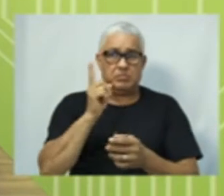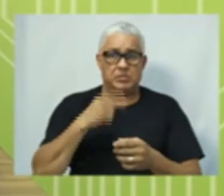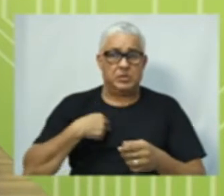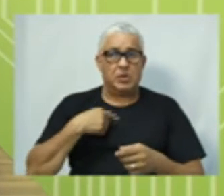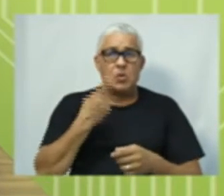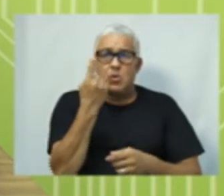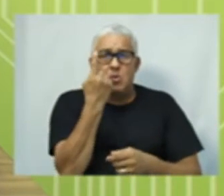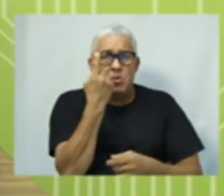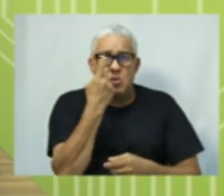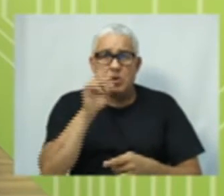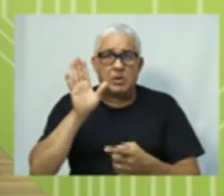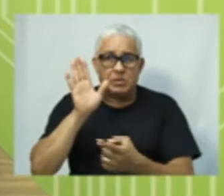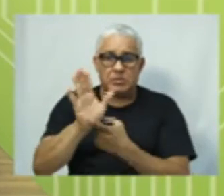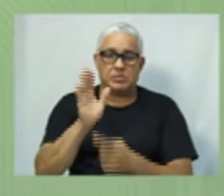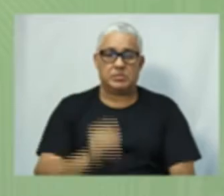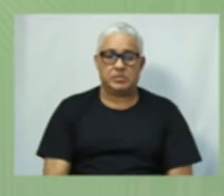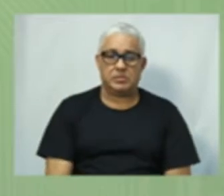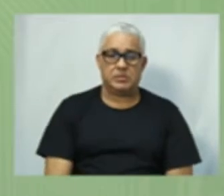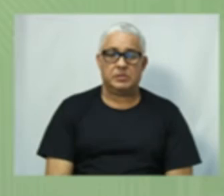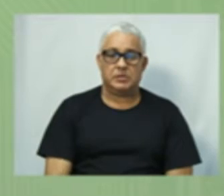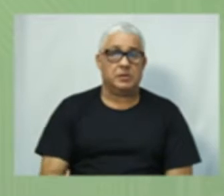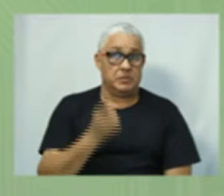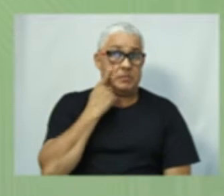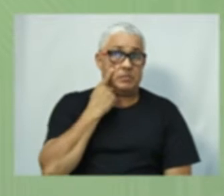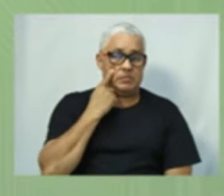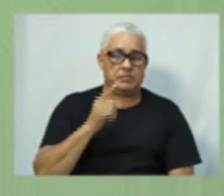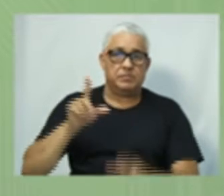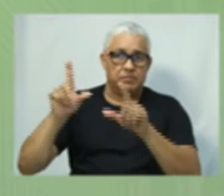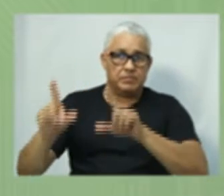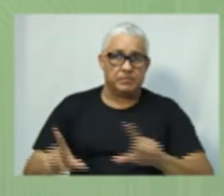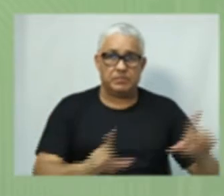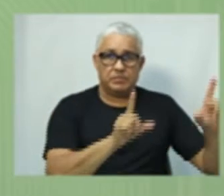eu quero mostrar para vocês. Vamos voltar aqui?